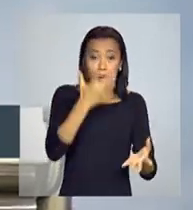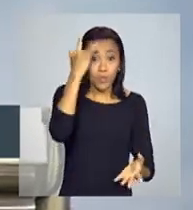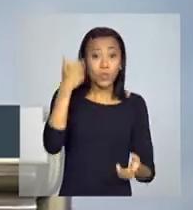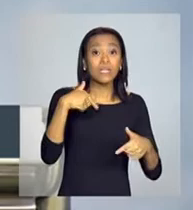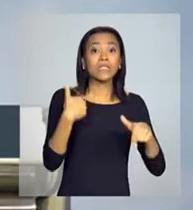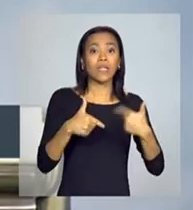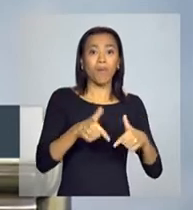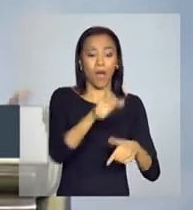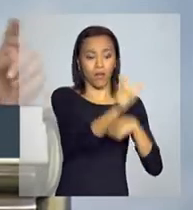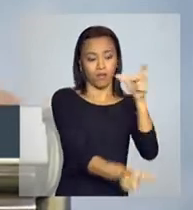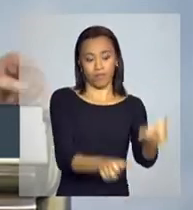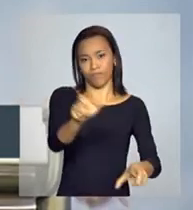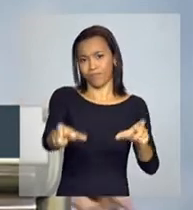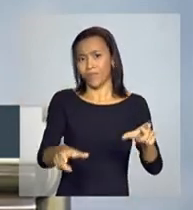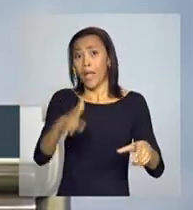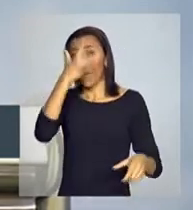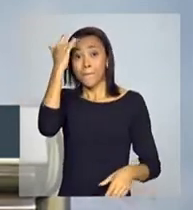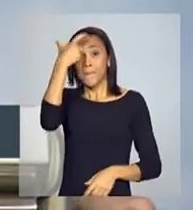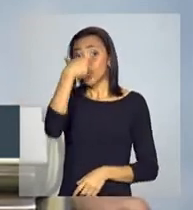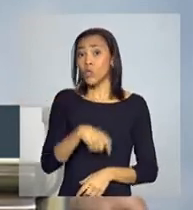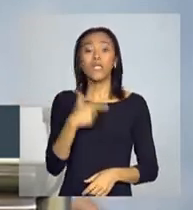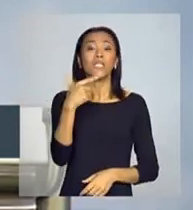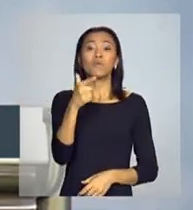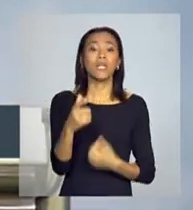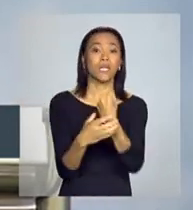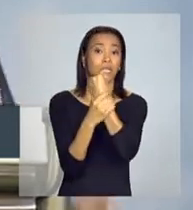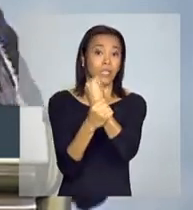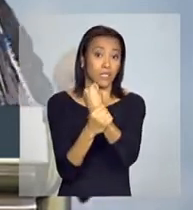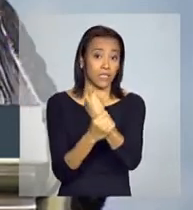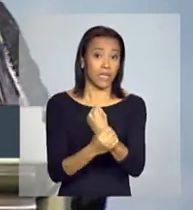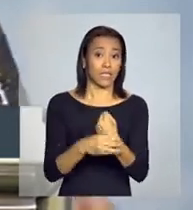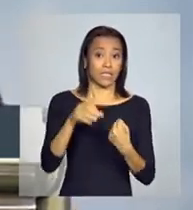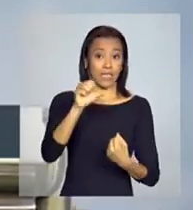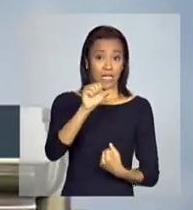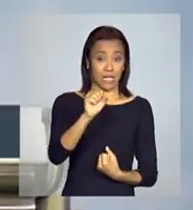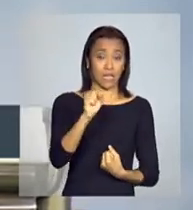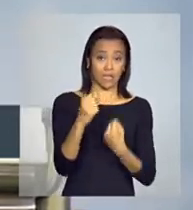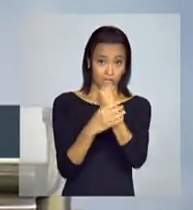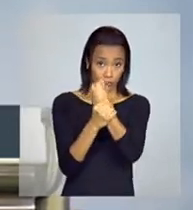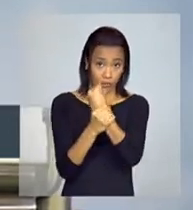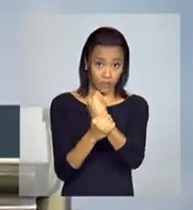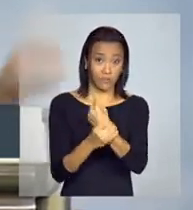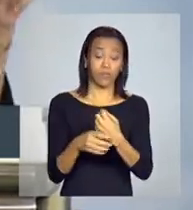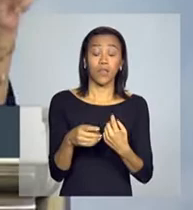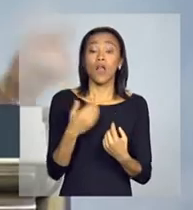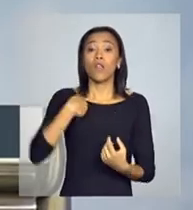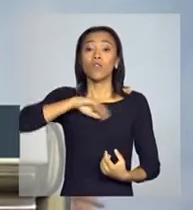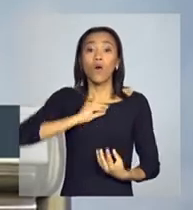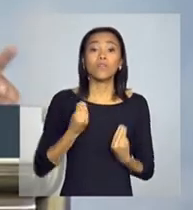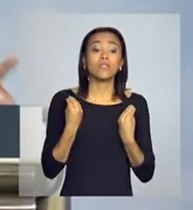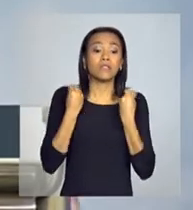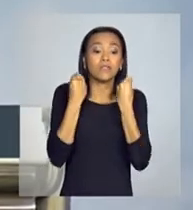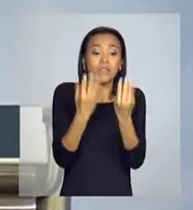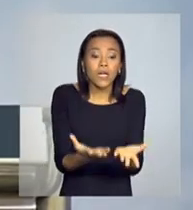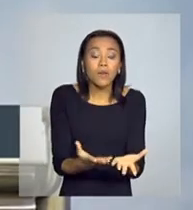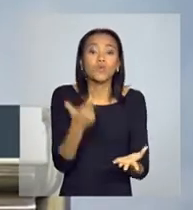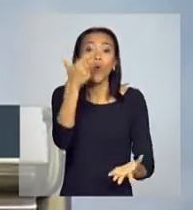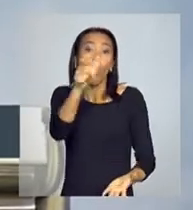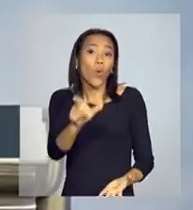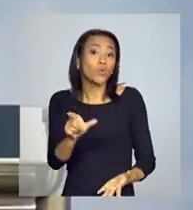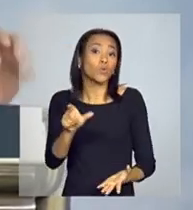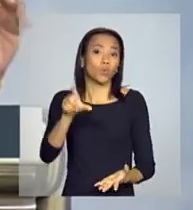Aquele agricultor que não tem o Garantia Safra, nós demos o Bolsa